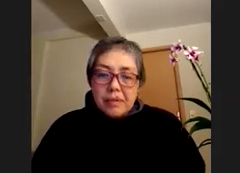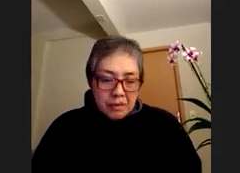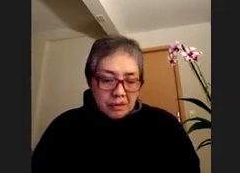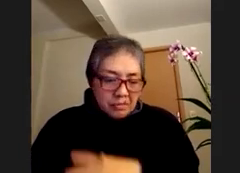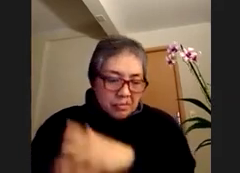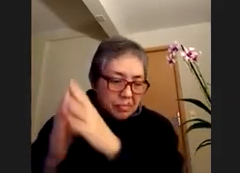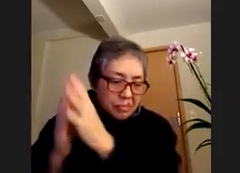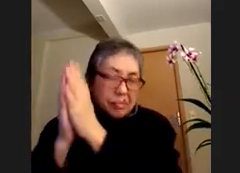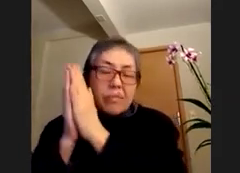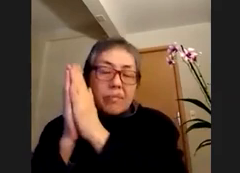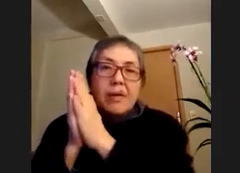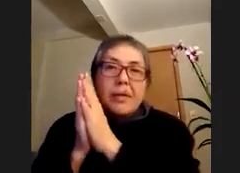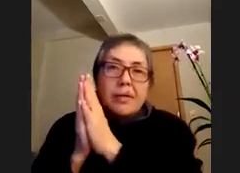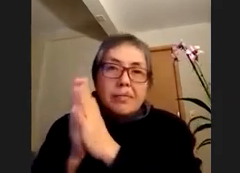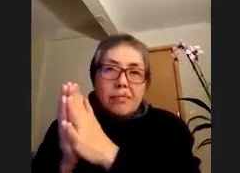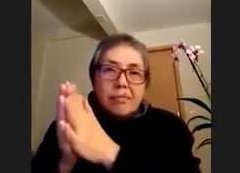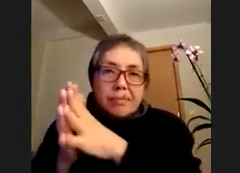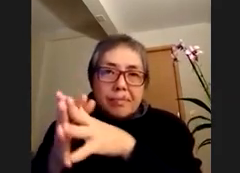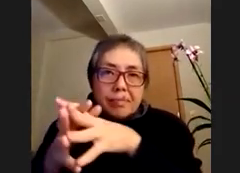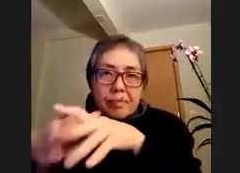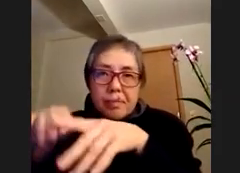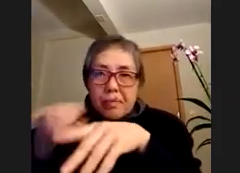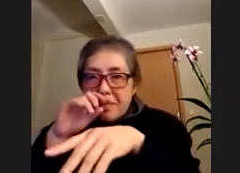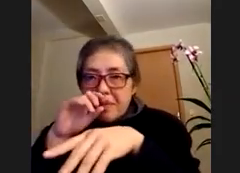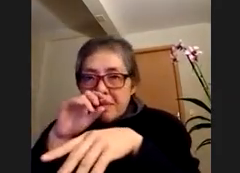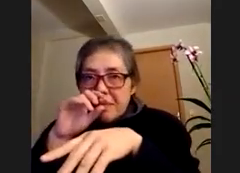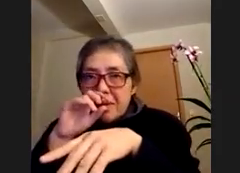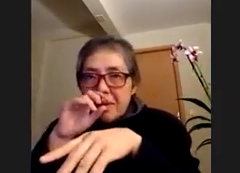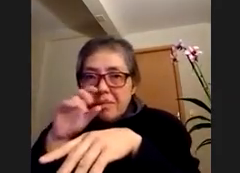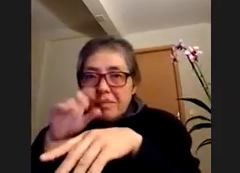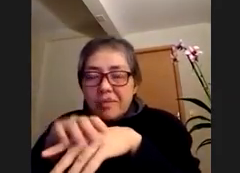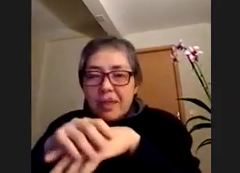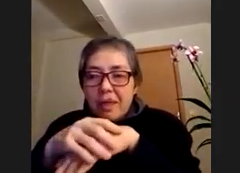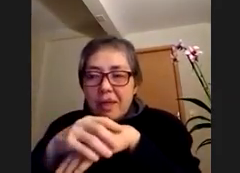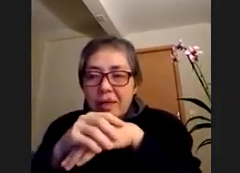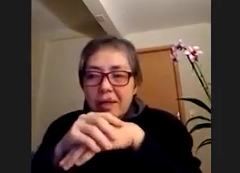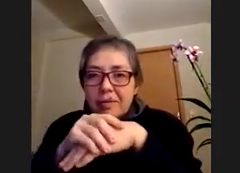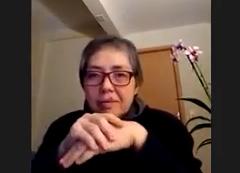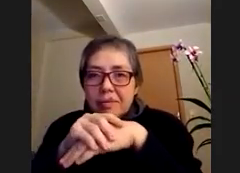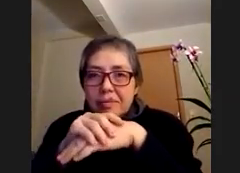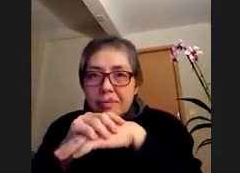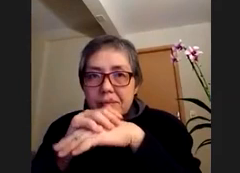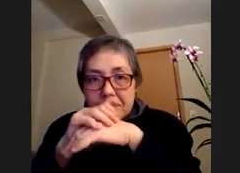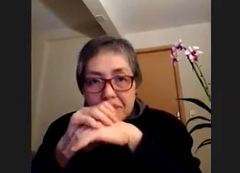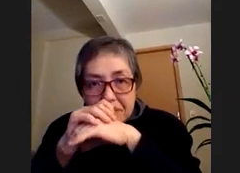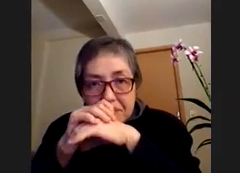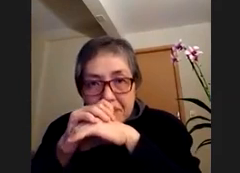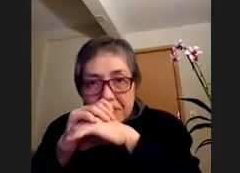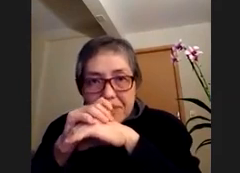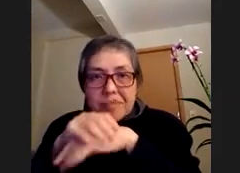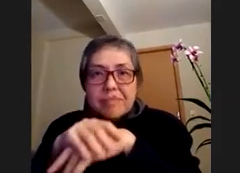de materialidade de vida, mas, de qualquer forma, nós estamos à venda de uma força de trabalho.